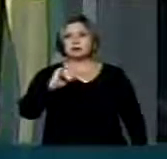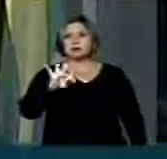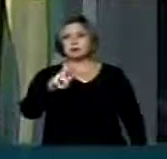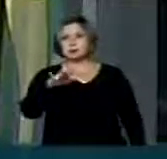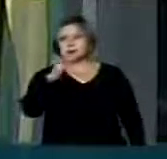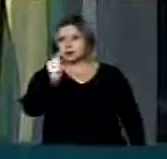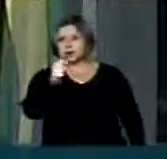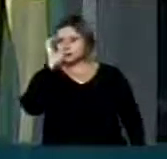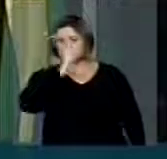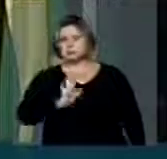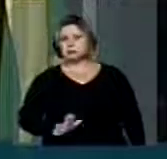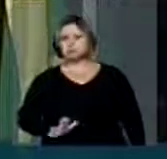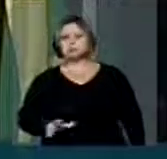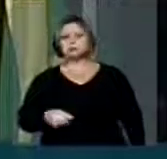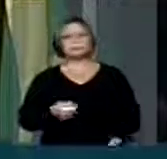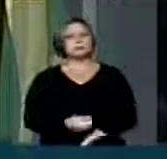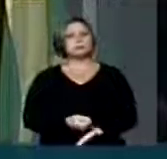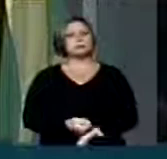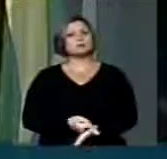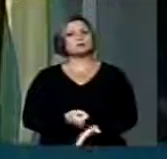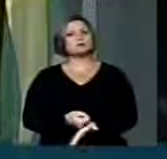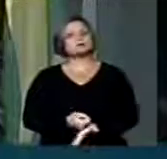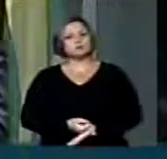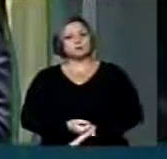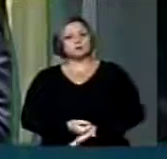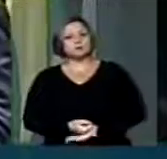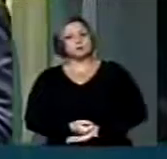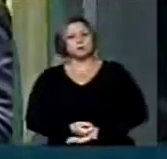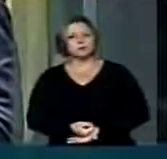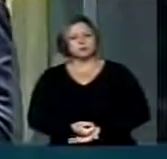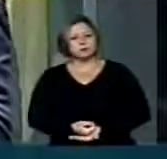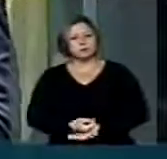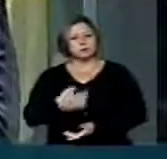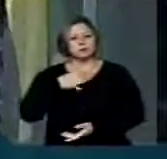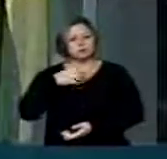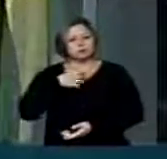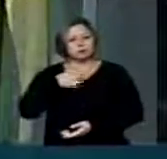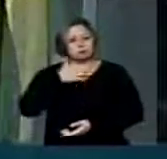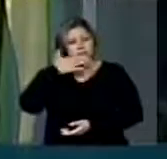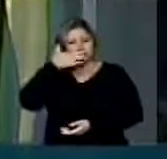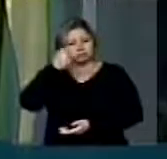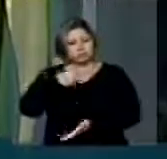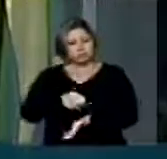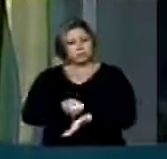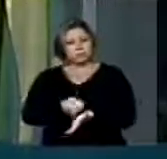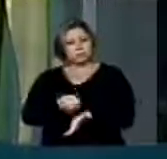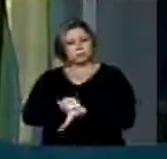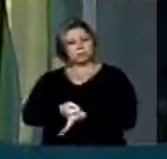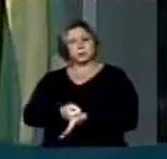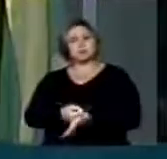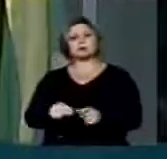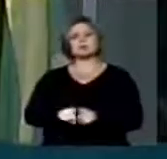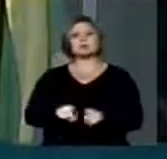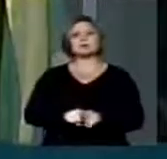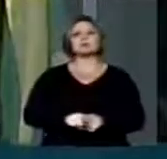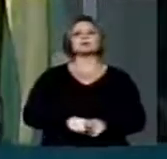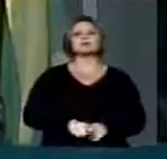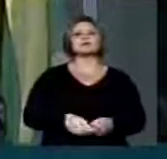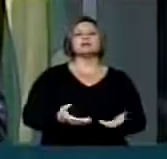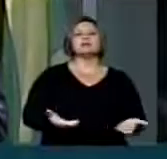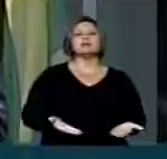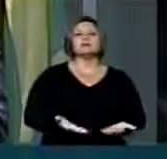brasileiras que deveriam estar respirando, cobrando